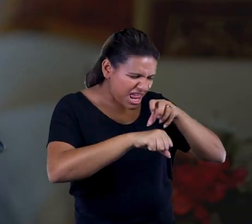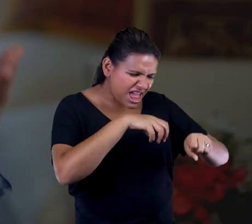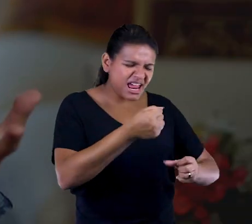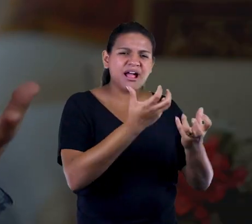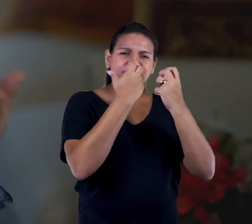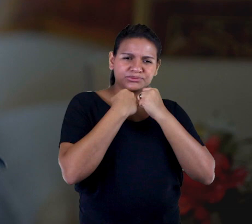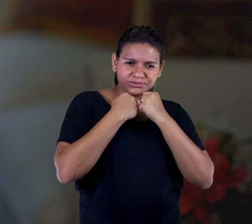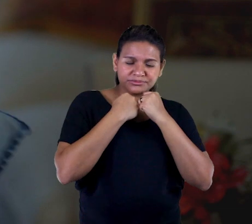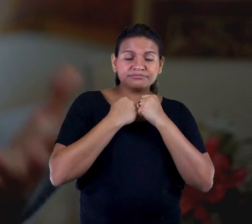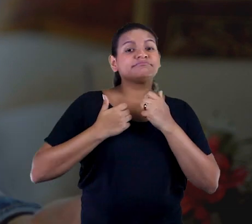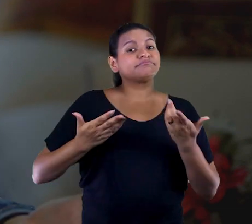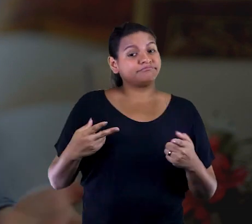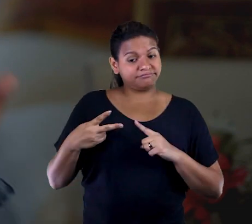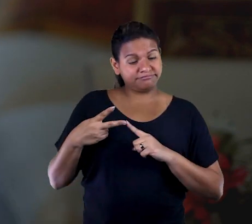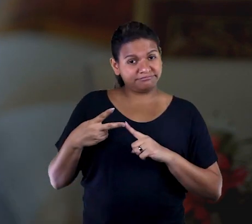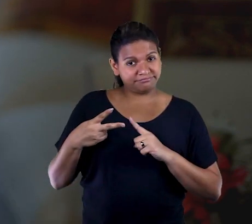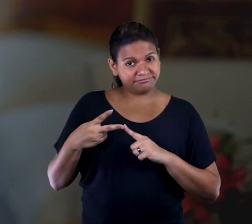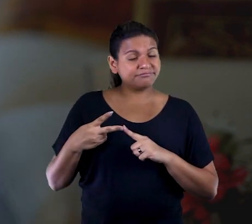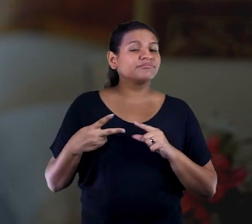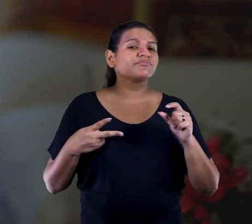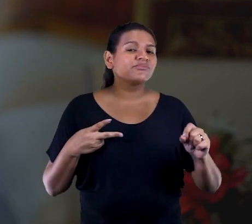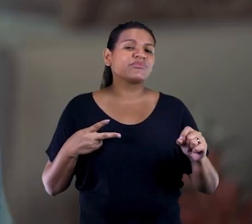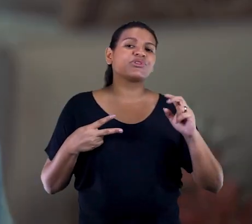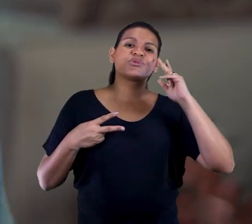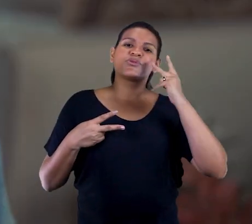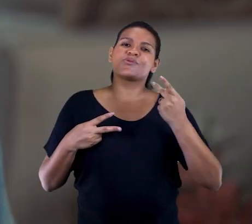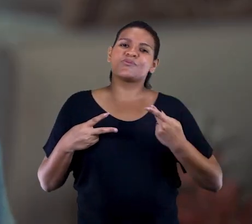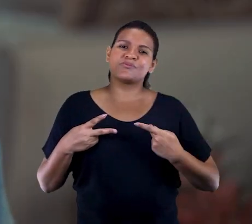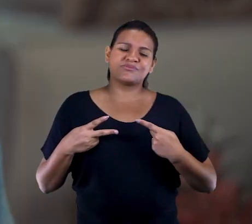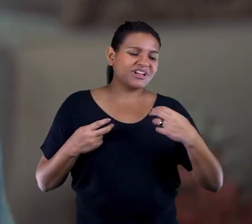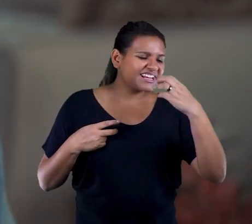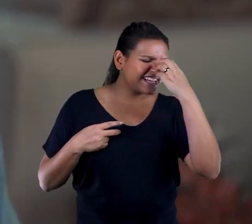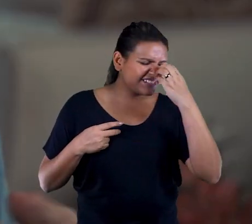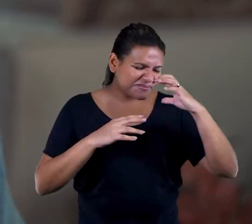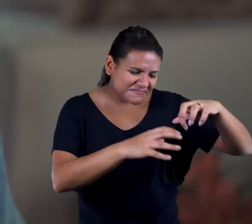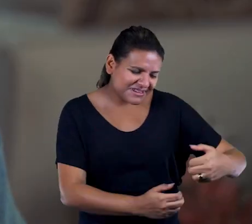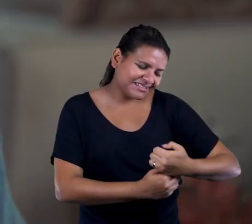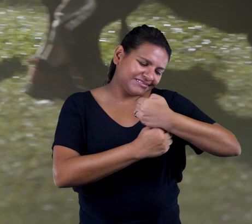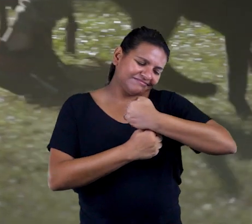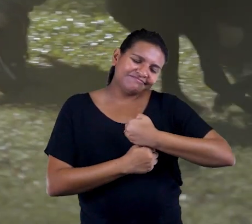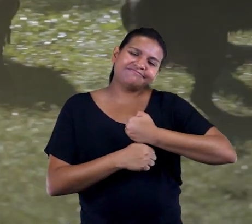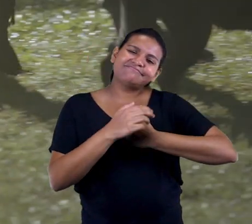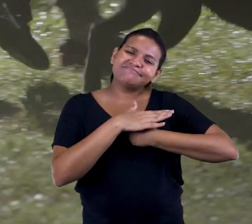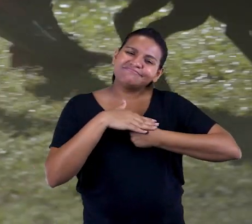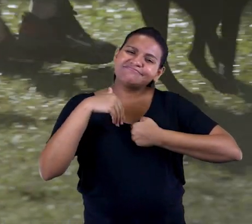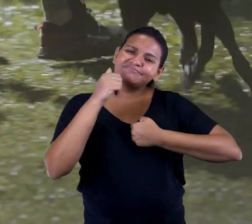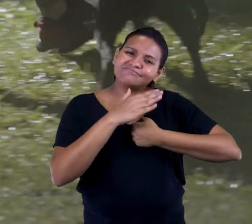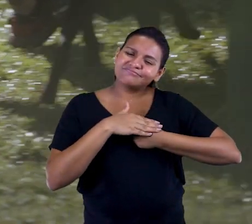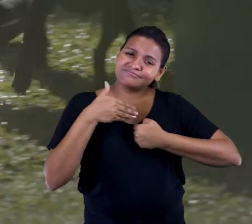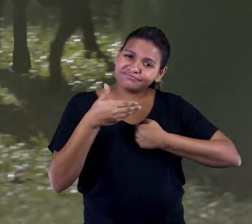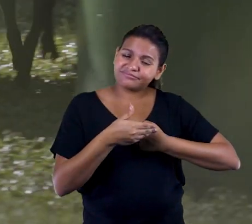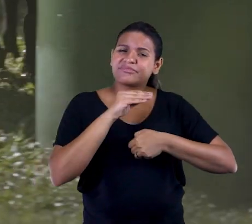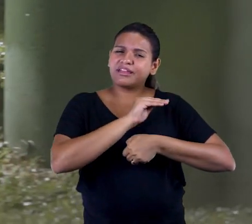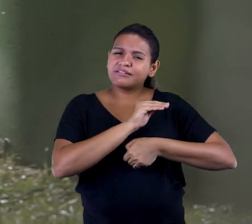realmente os humanos ativamente começaram a criar cães e começaram a procriar cães, os